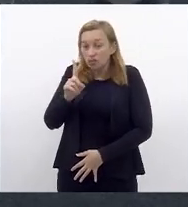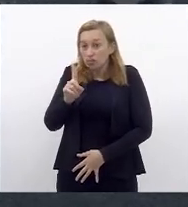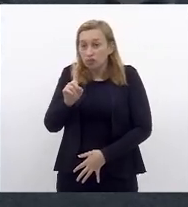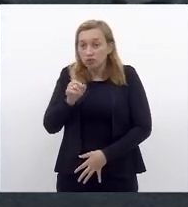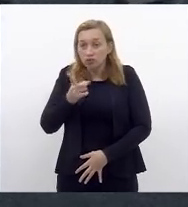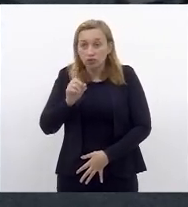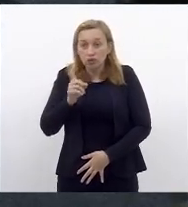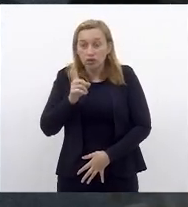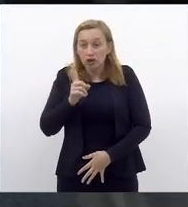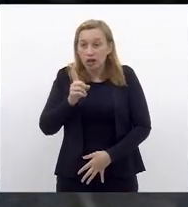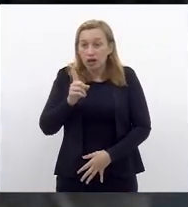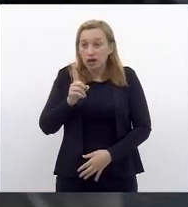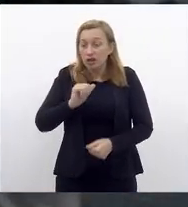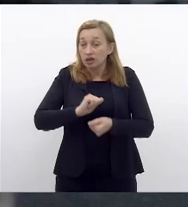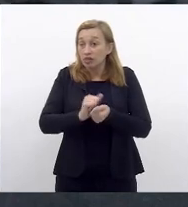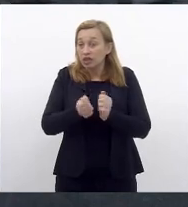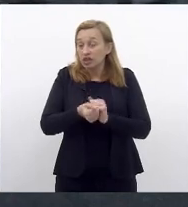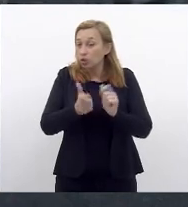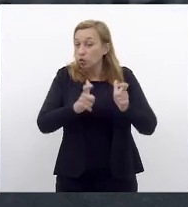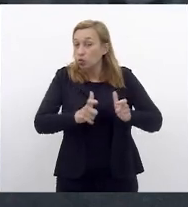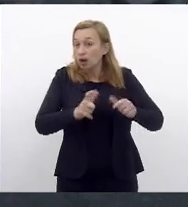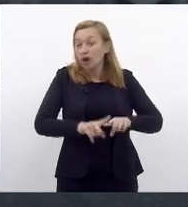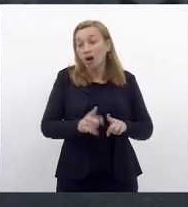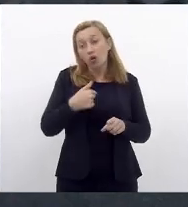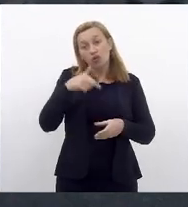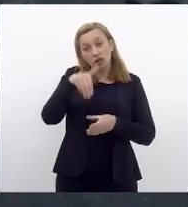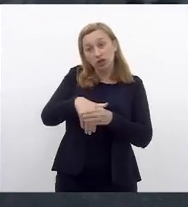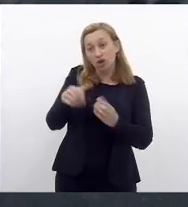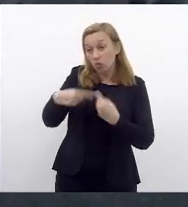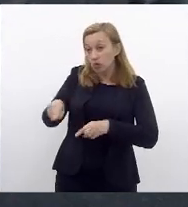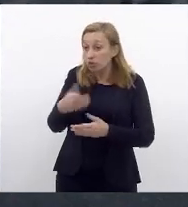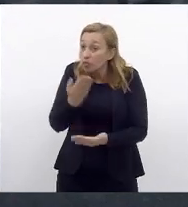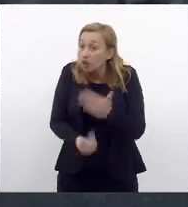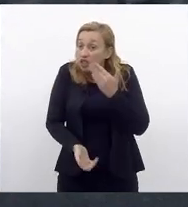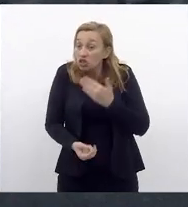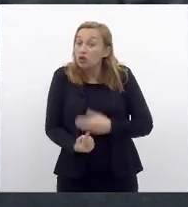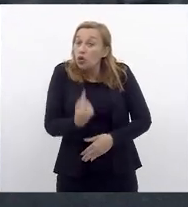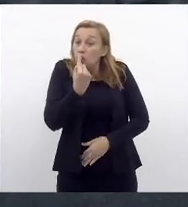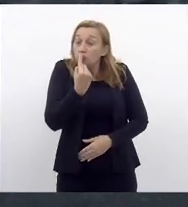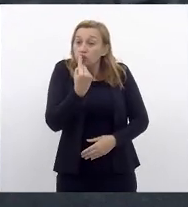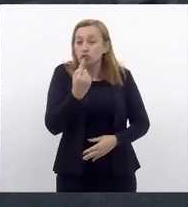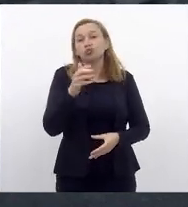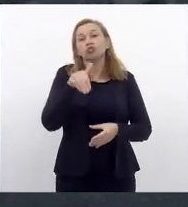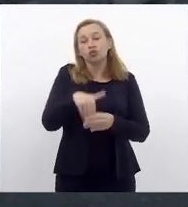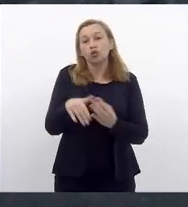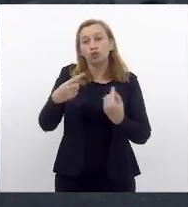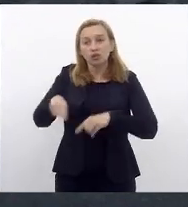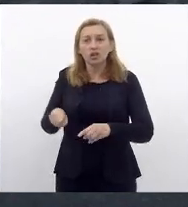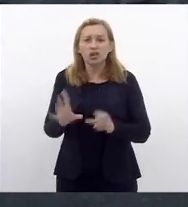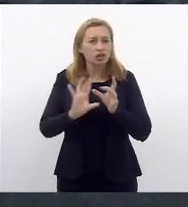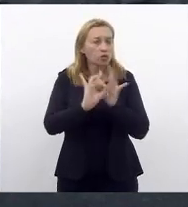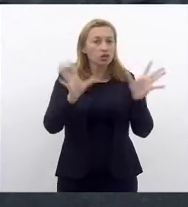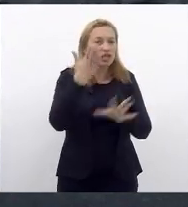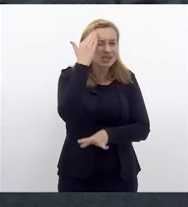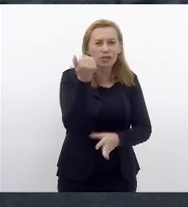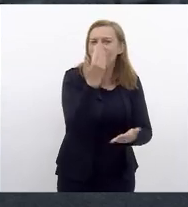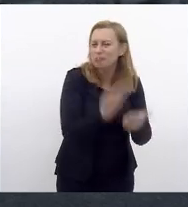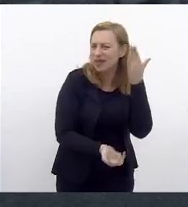estava adequada ao cargo. Então, votei contra, perdi, fui derrotado, fui o único com voto contrário. Democracia é saber